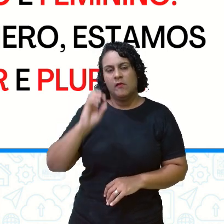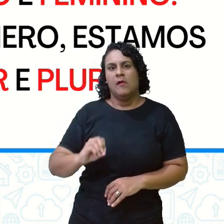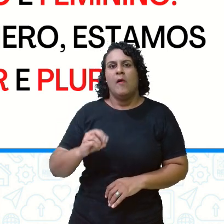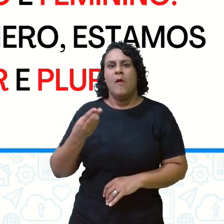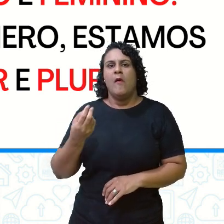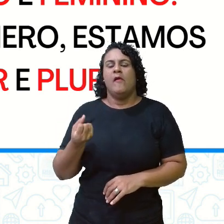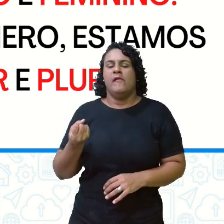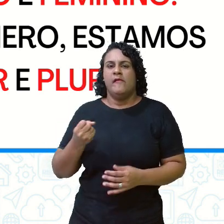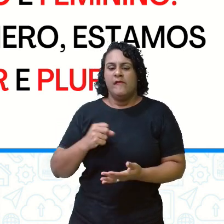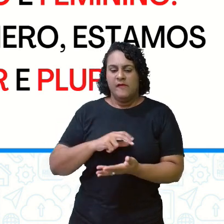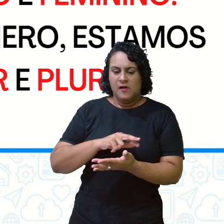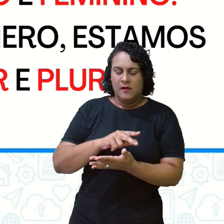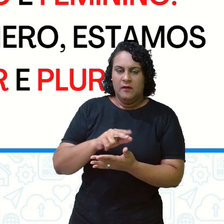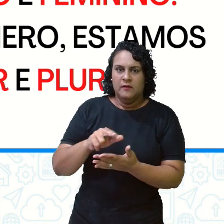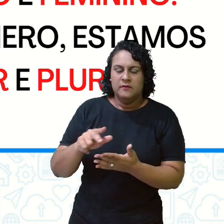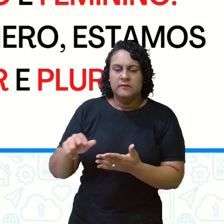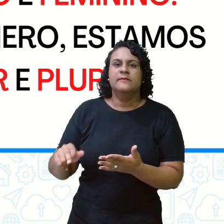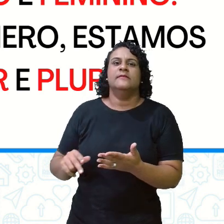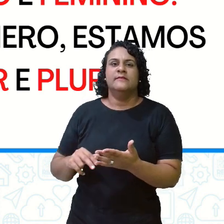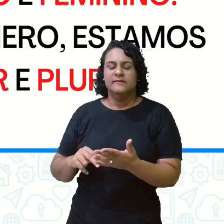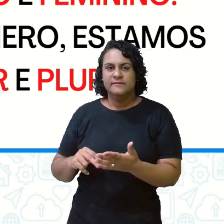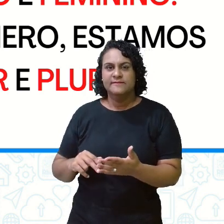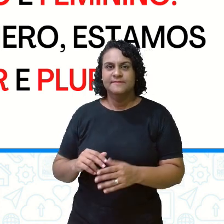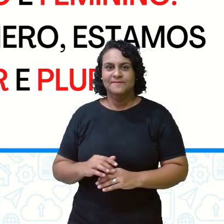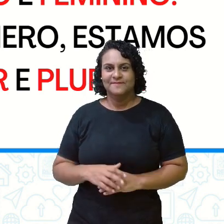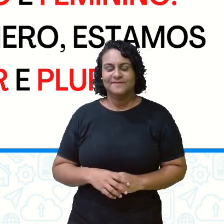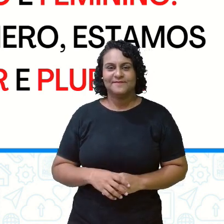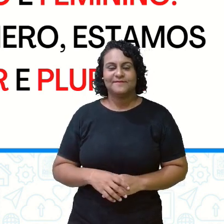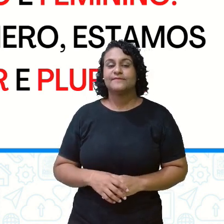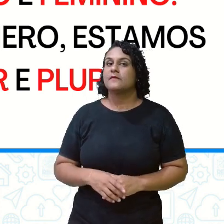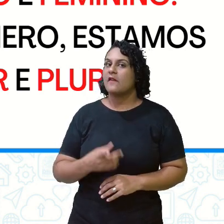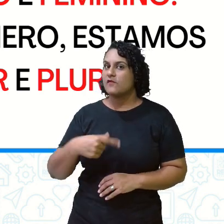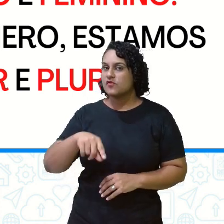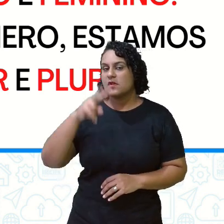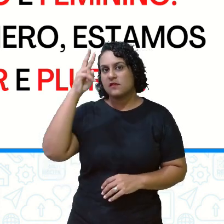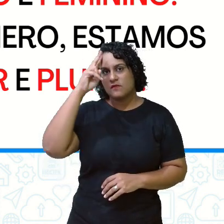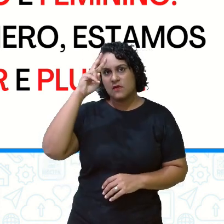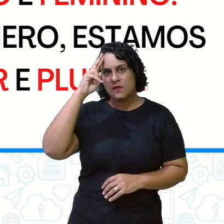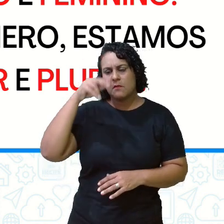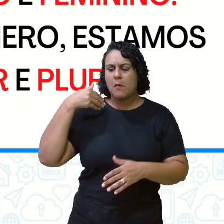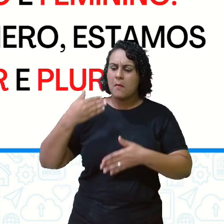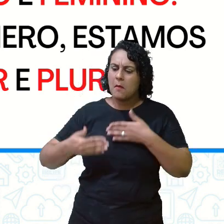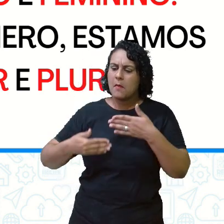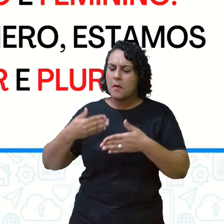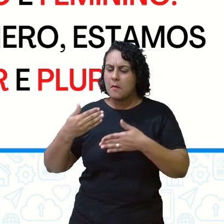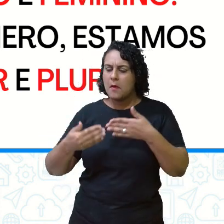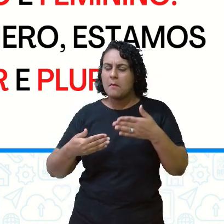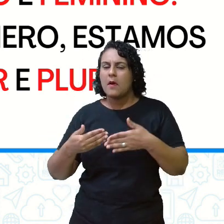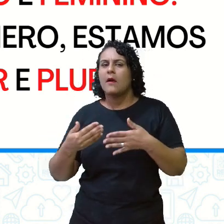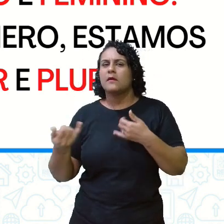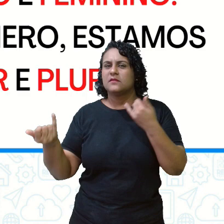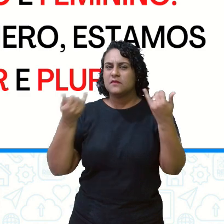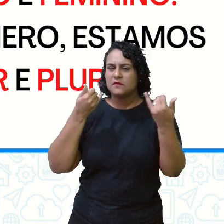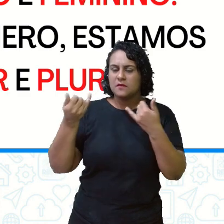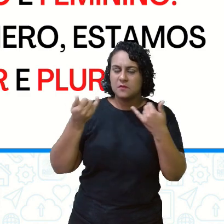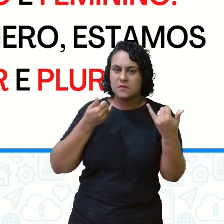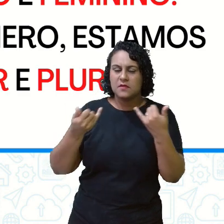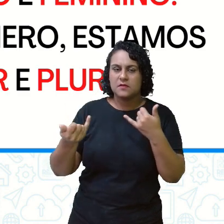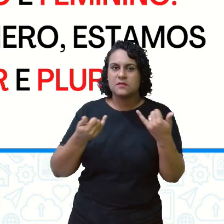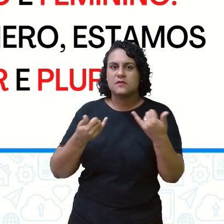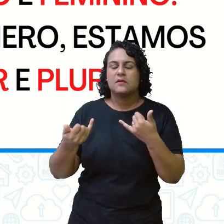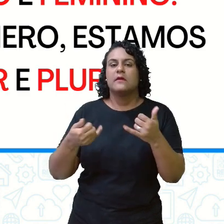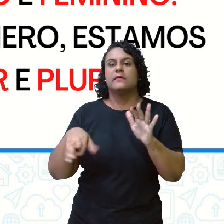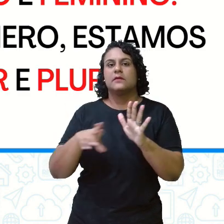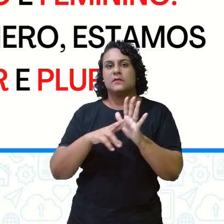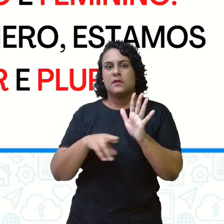ao plural, que é mais que um. Vão lembrando aí dessas observações, dessas